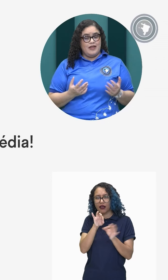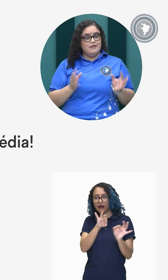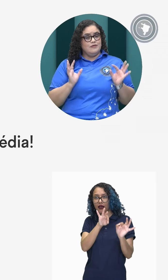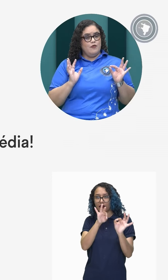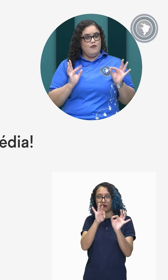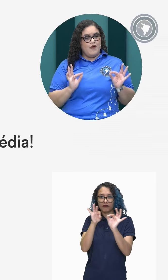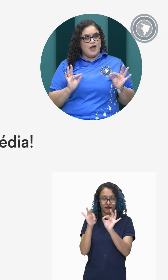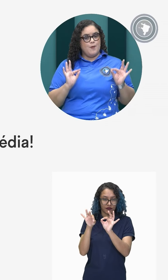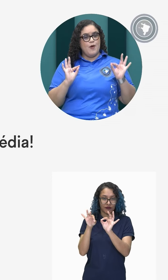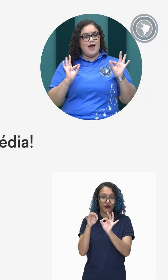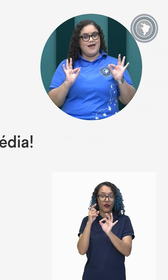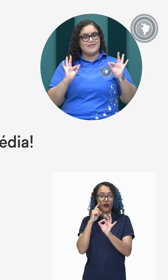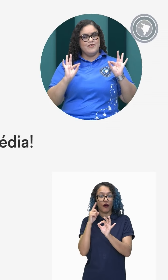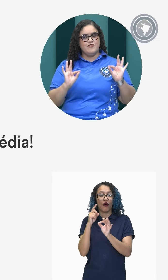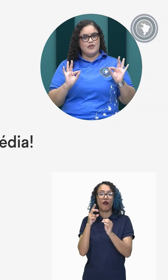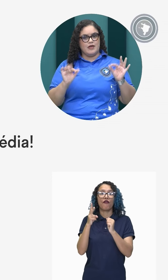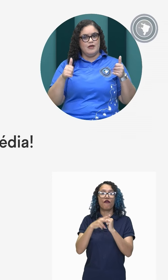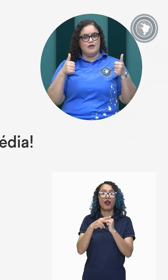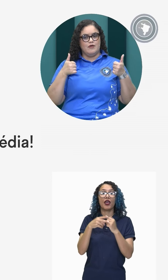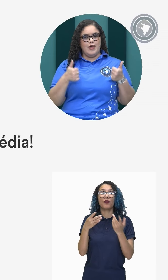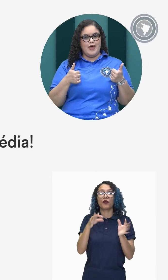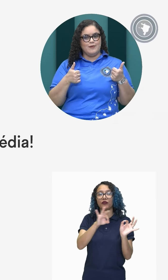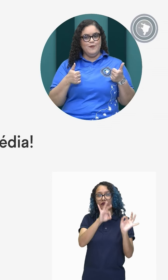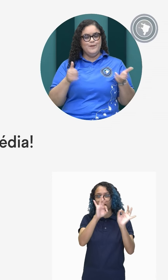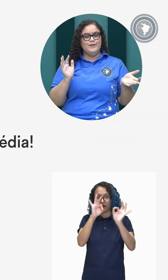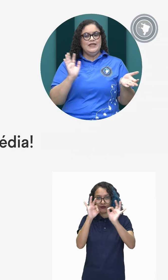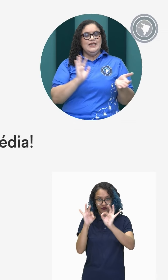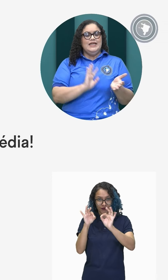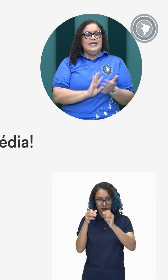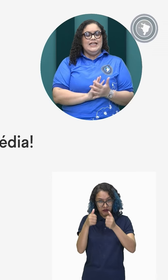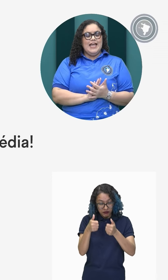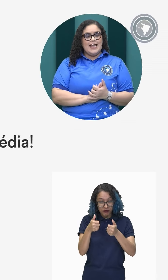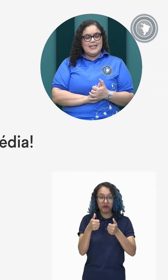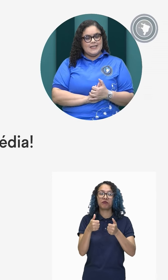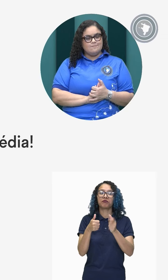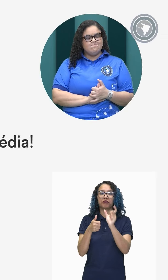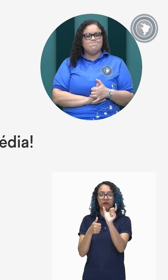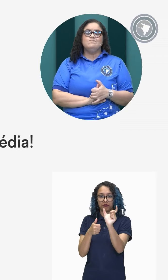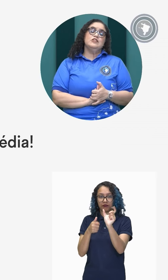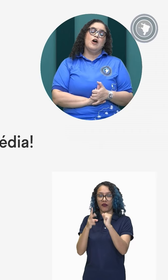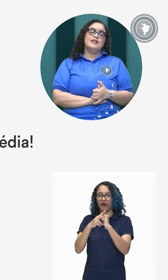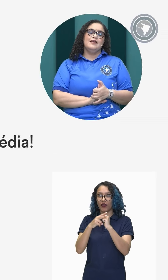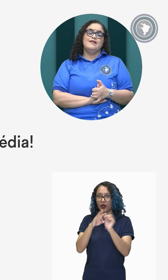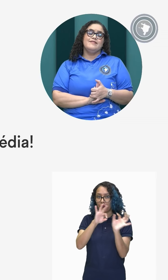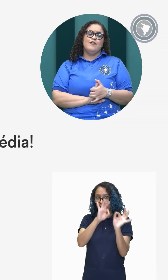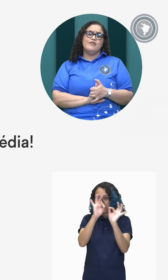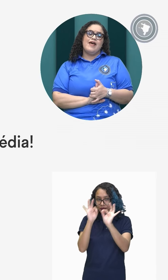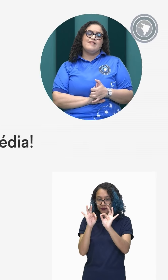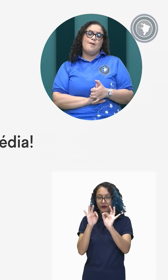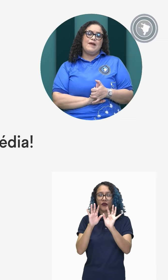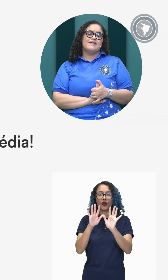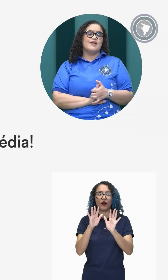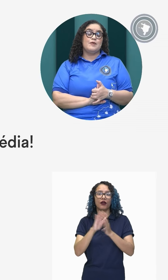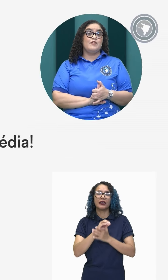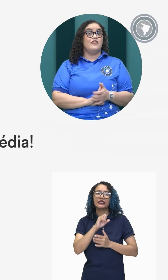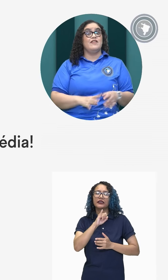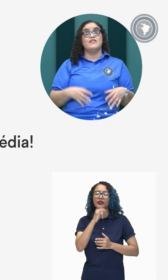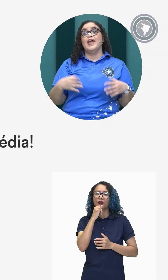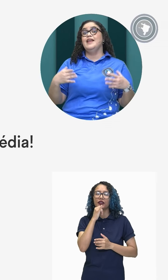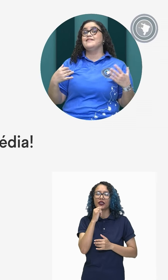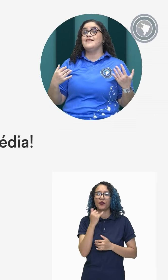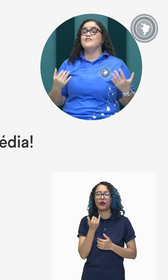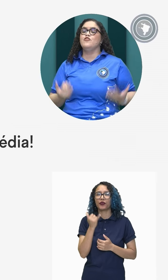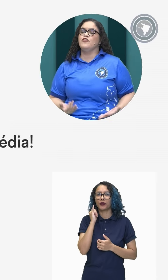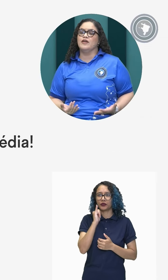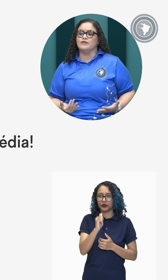a gente tem o verbo assistir, correto? E aí, notem que se eu dissesse apenas aqui para